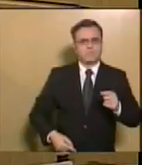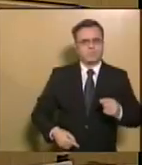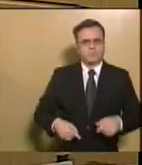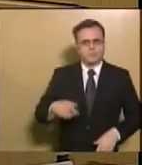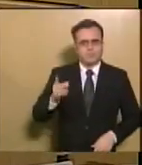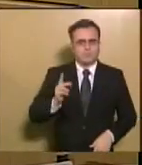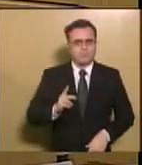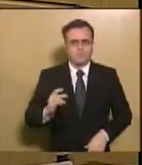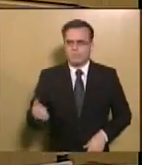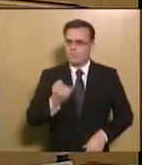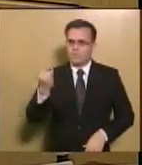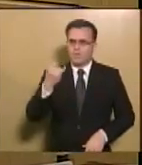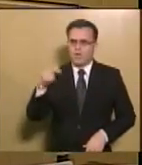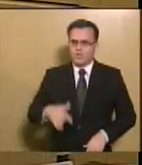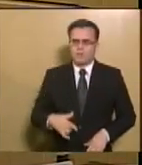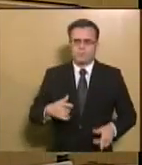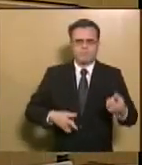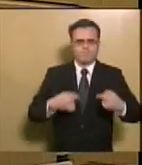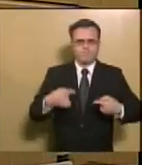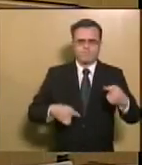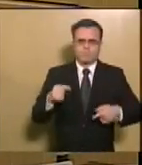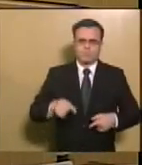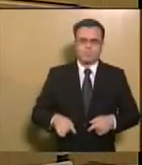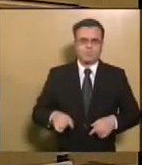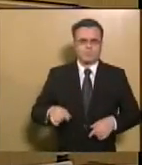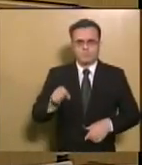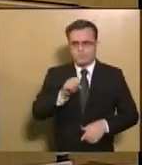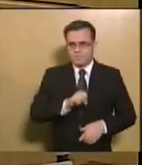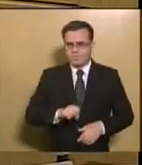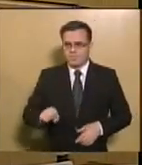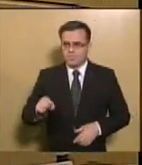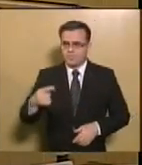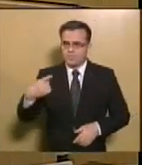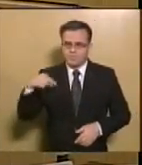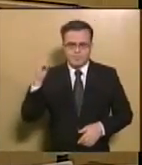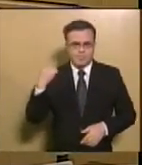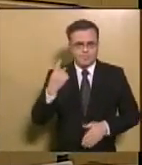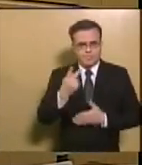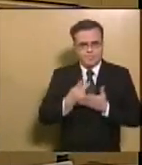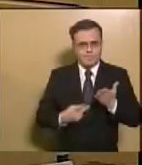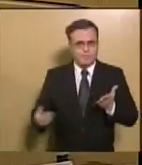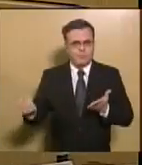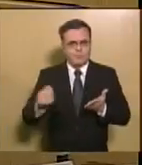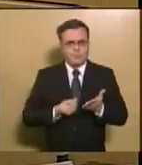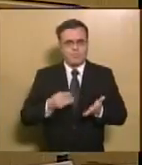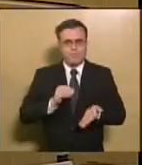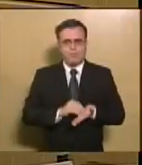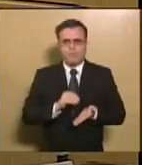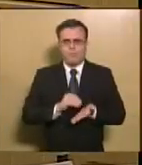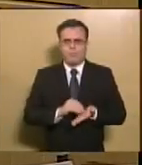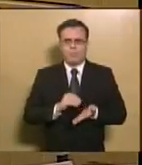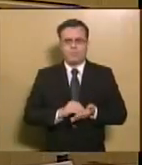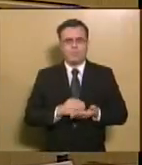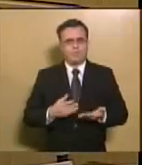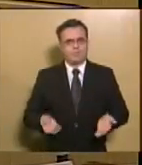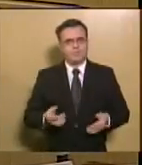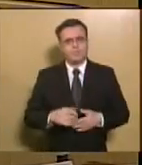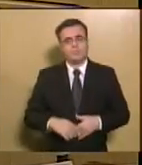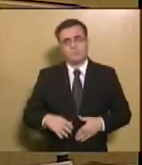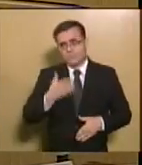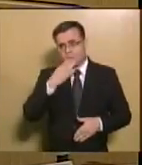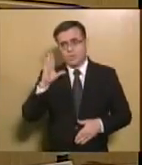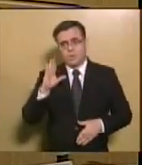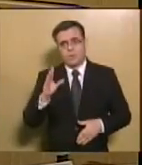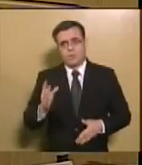aqui a esta casa. Nós vimos aí que no semestre passado faltou chegar alguns projetos que o governo mesmo prometeu e não cumpriu, mas é